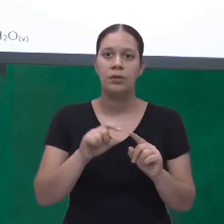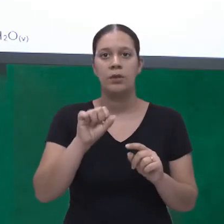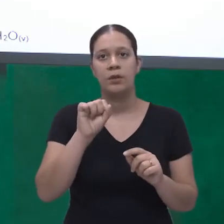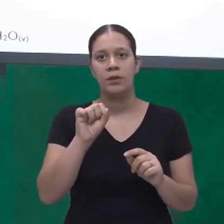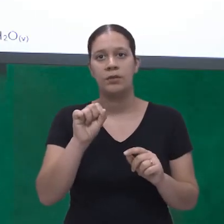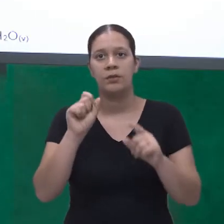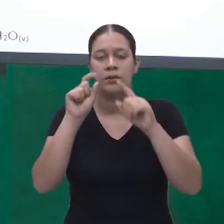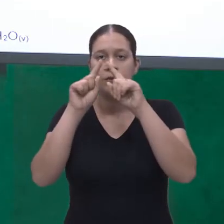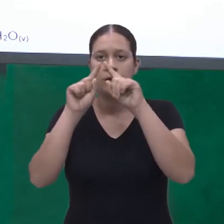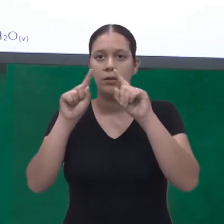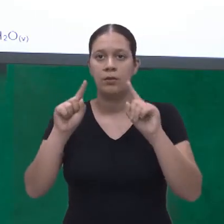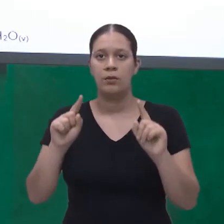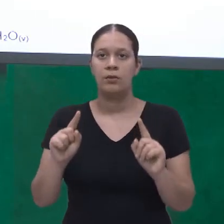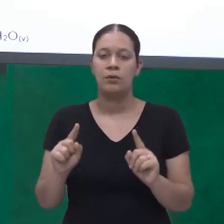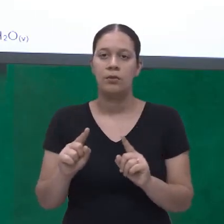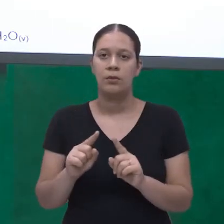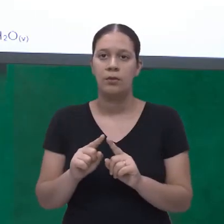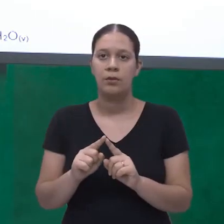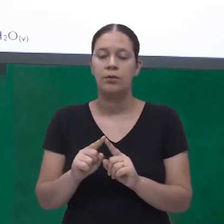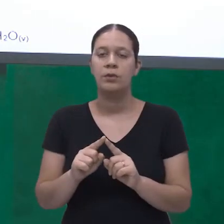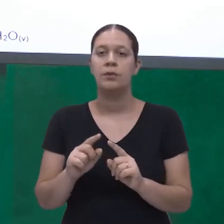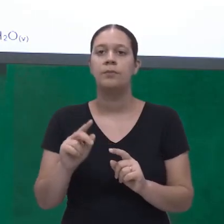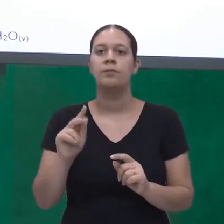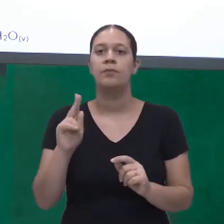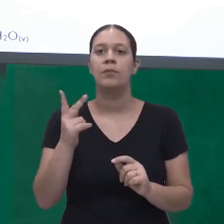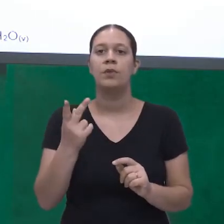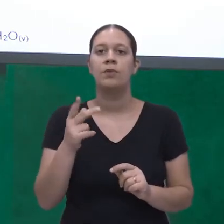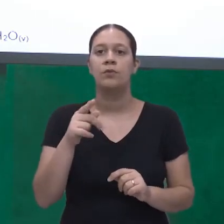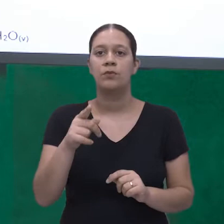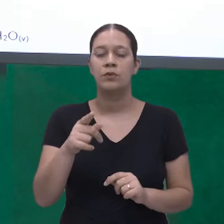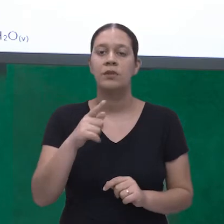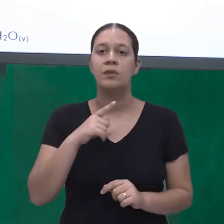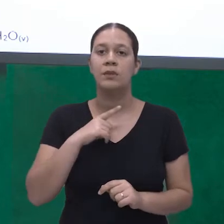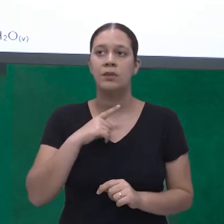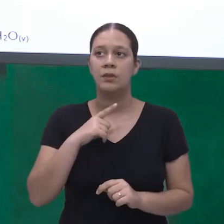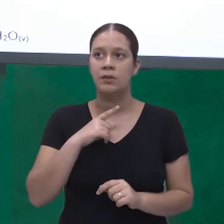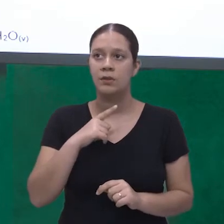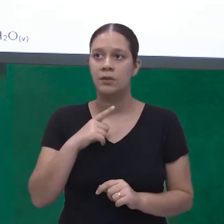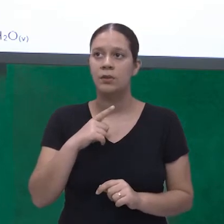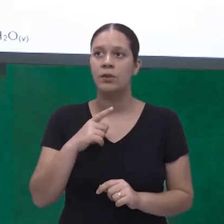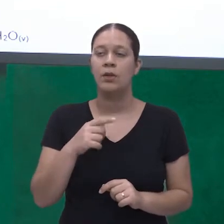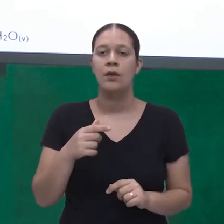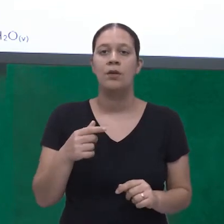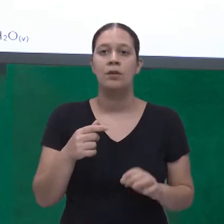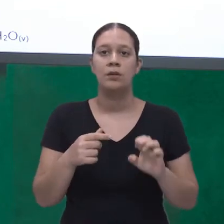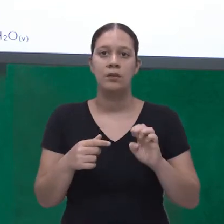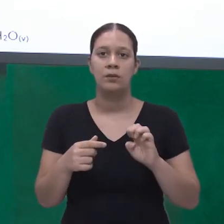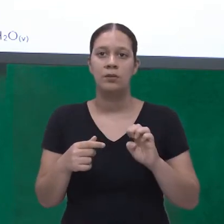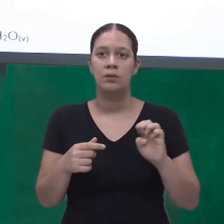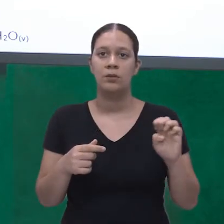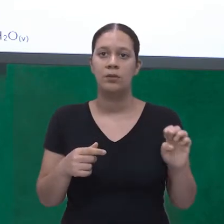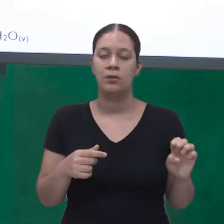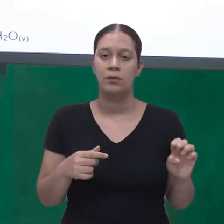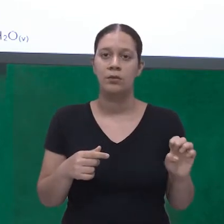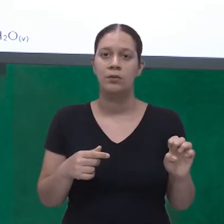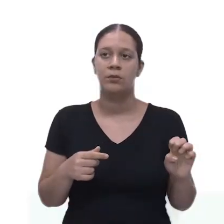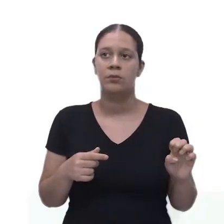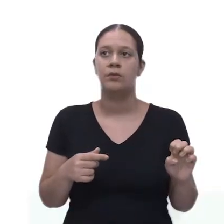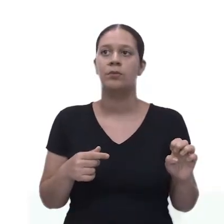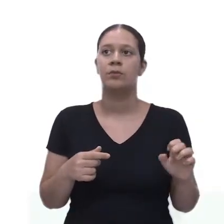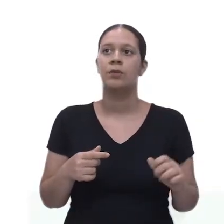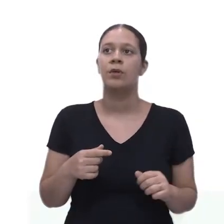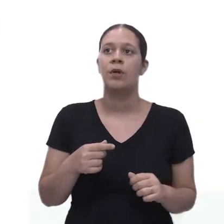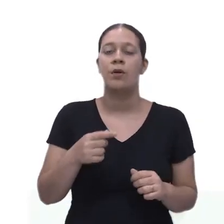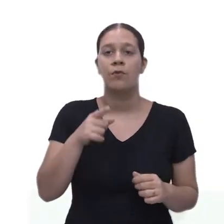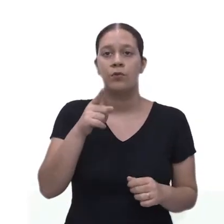a quantidade de produtos é igual à quantidade de reagentes. Então você tem aqui, do lado esquerdo, 3 mols, um